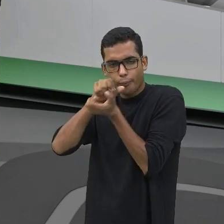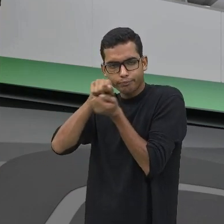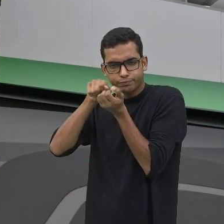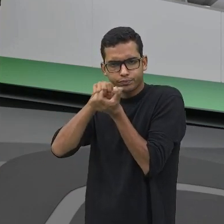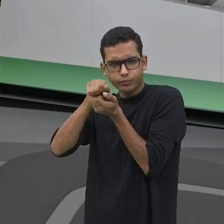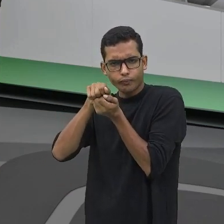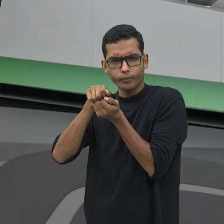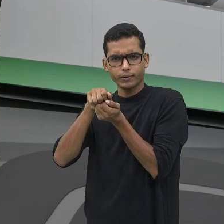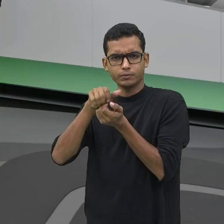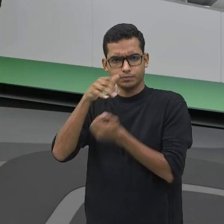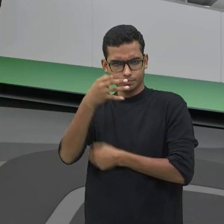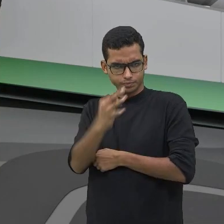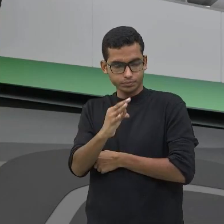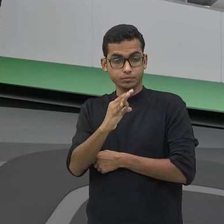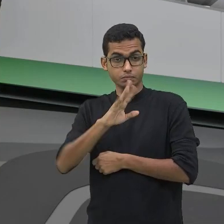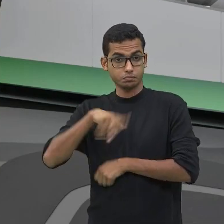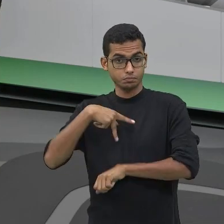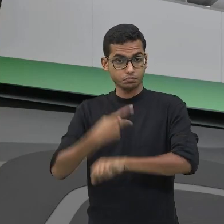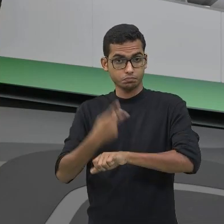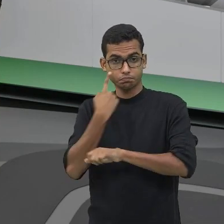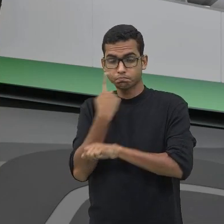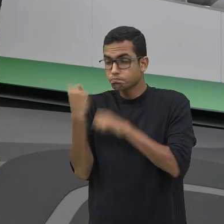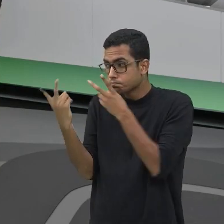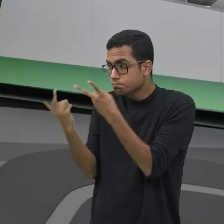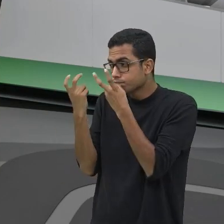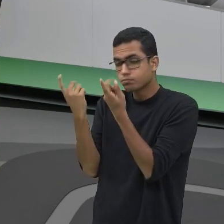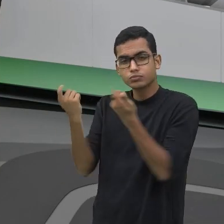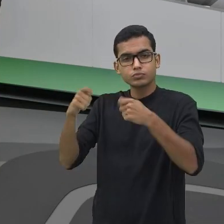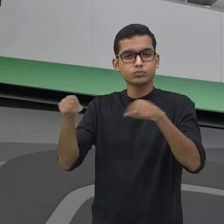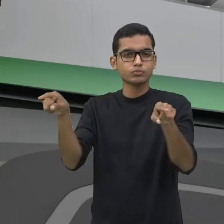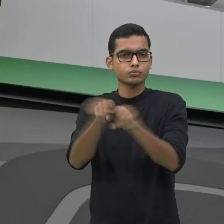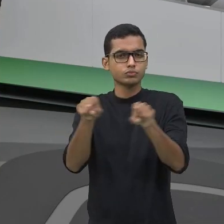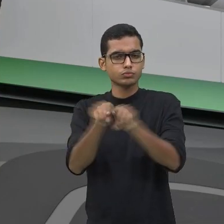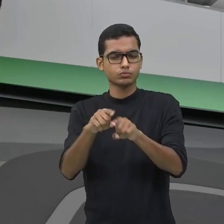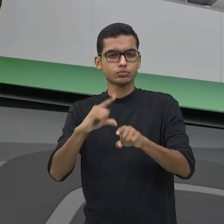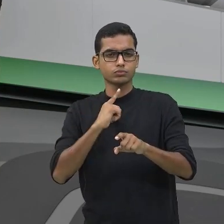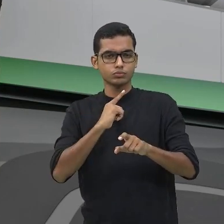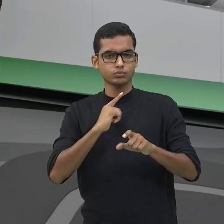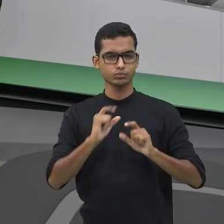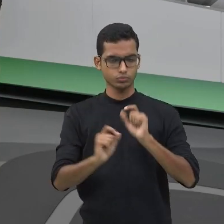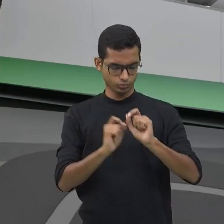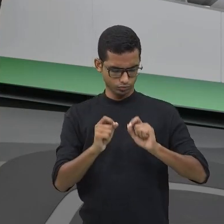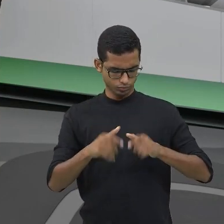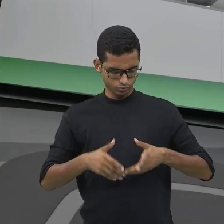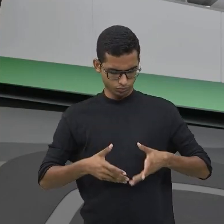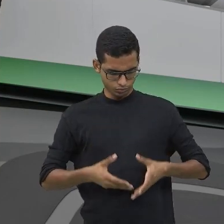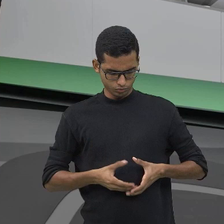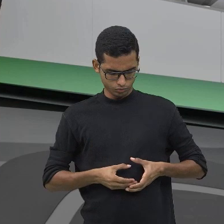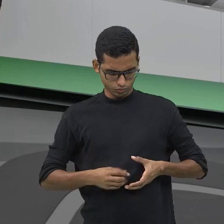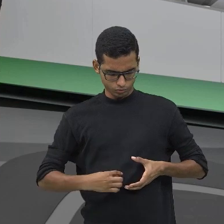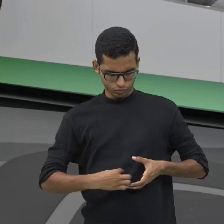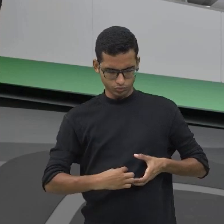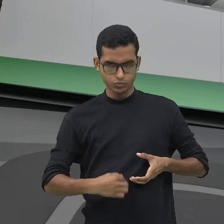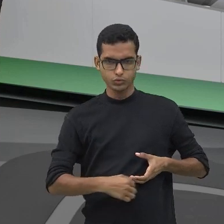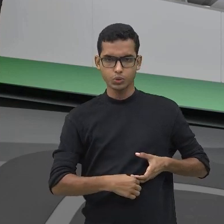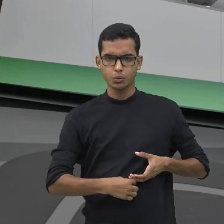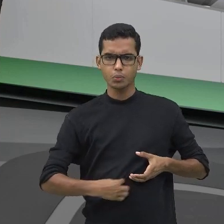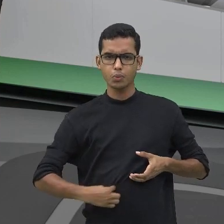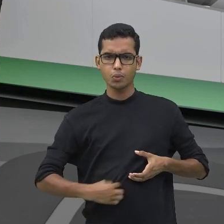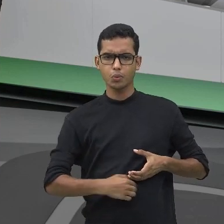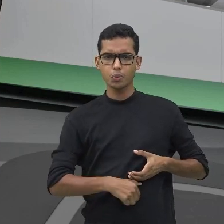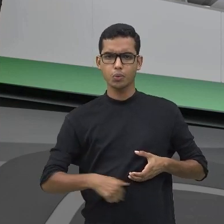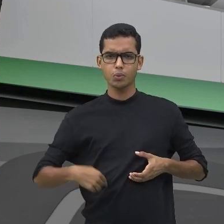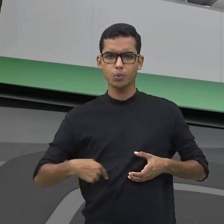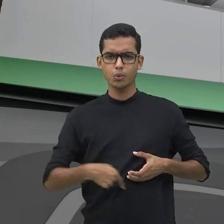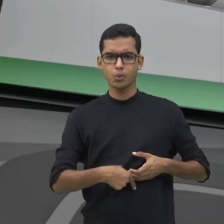você observa que eu já tenho essa partezinha bem aqui, gente, ó. Essa partezinha que parece um